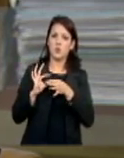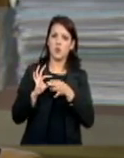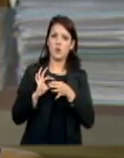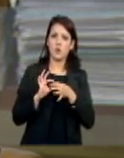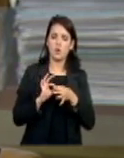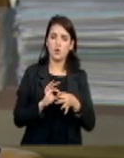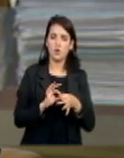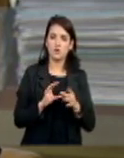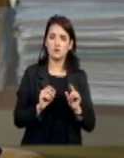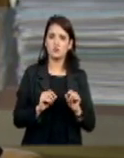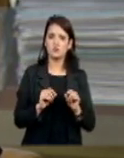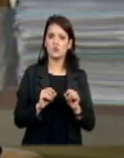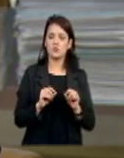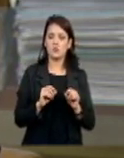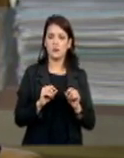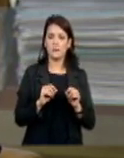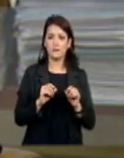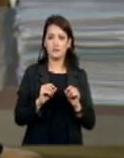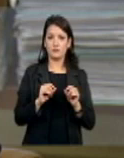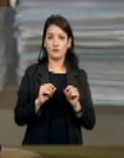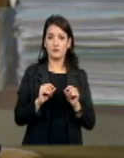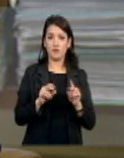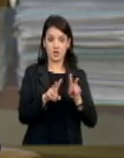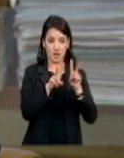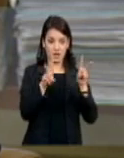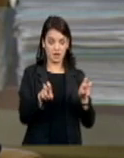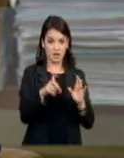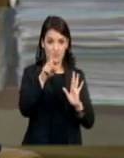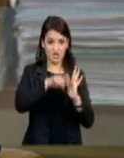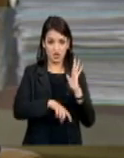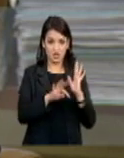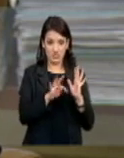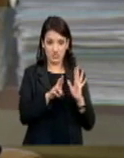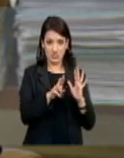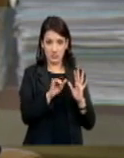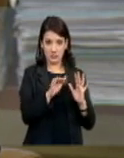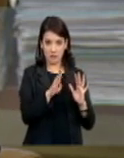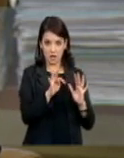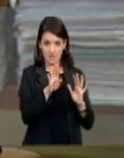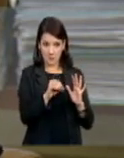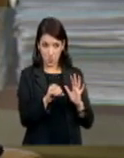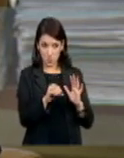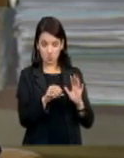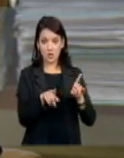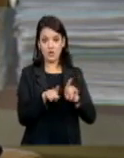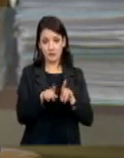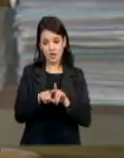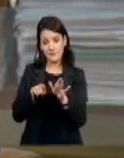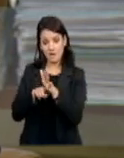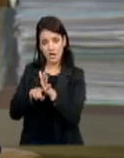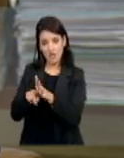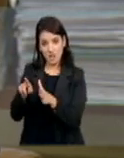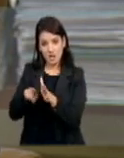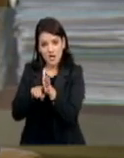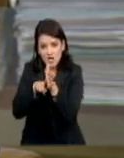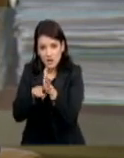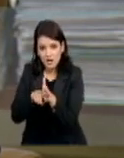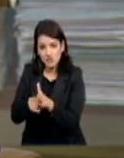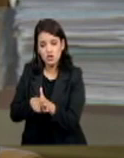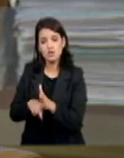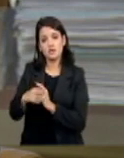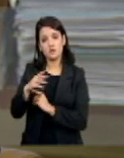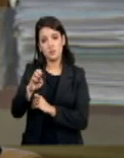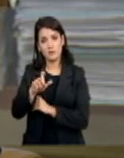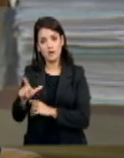estado entende de tributação e também de investigação penal está sujeito a observância de um